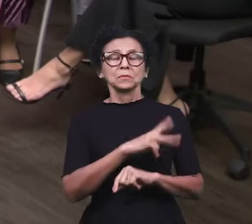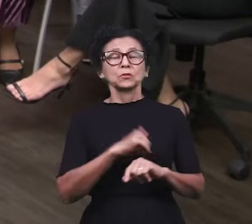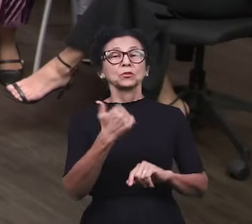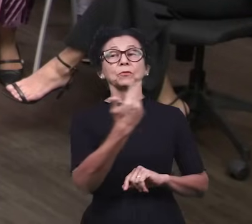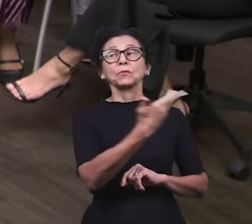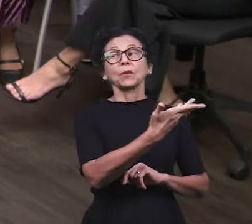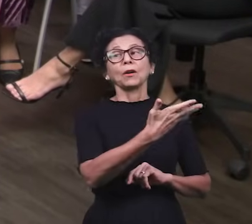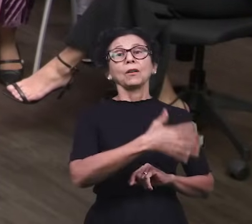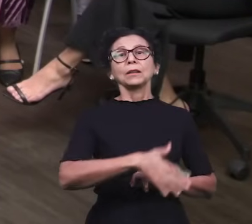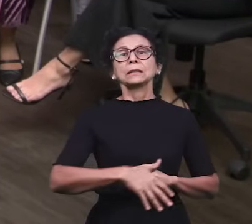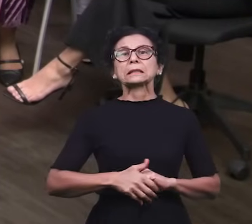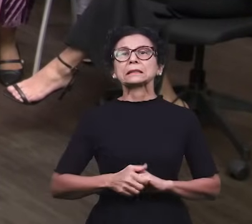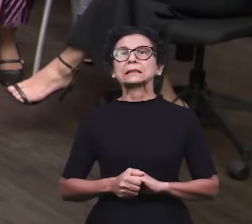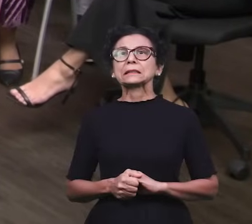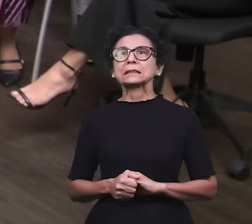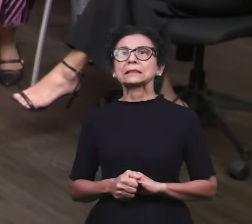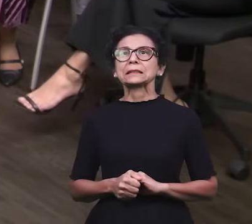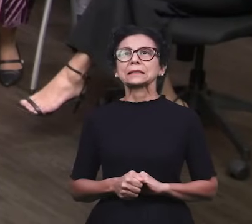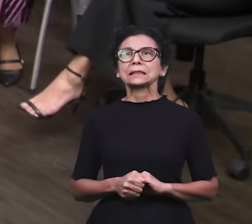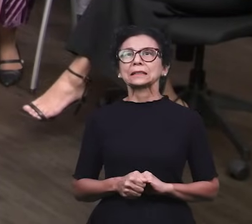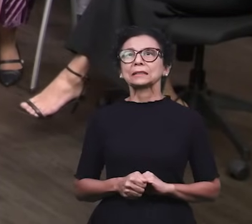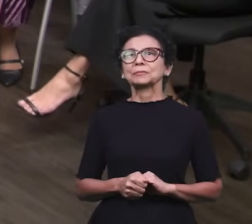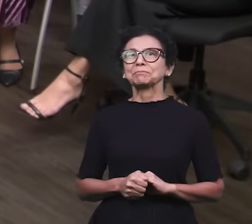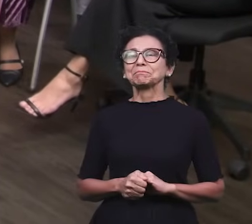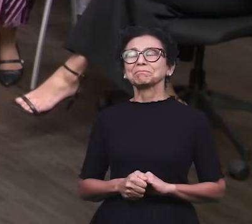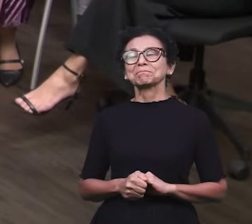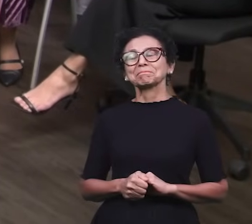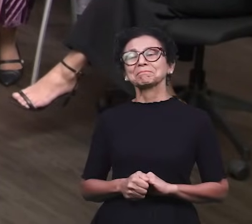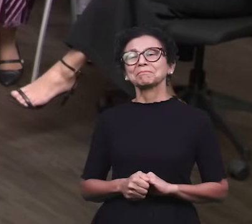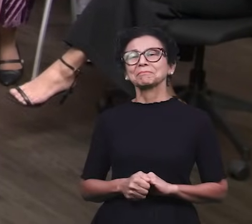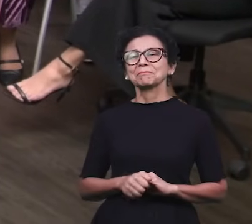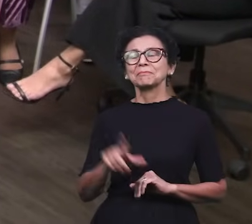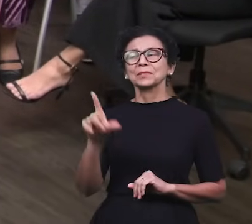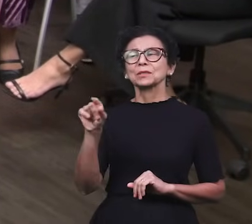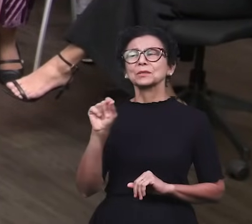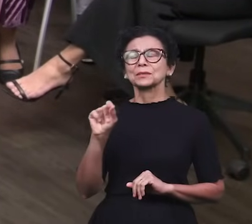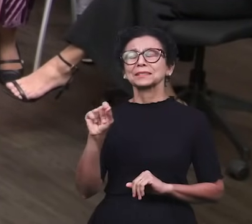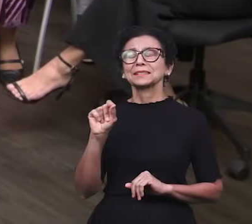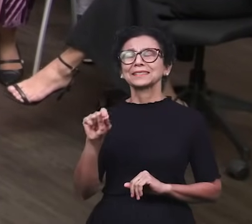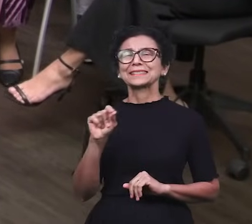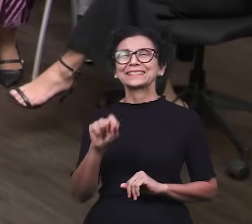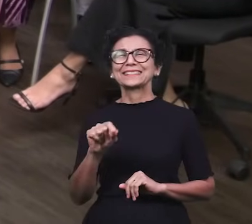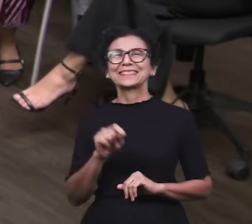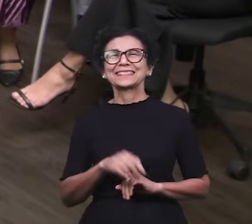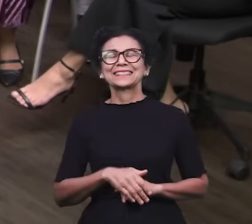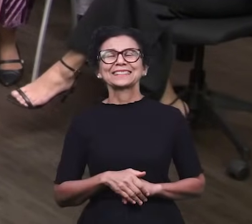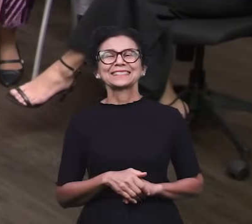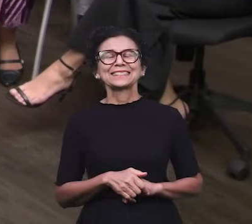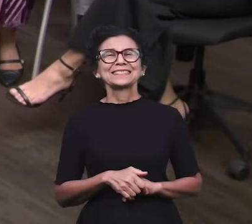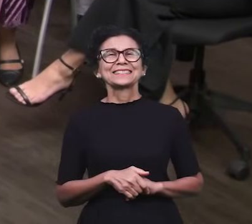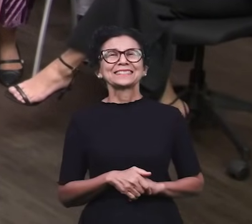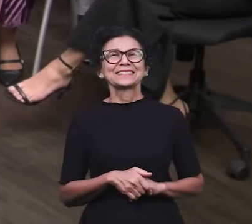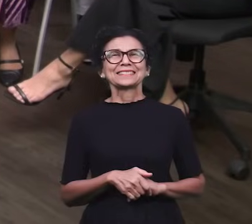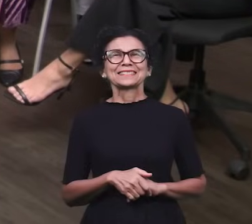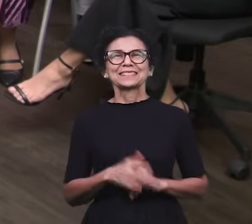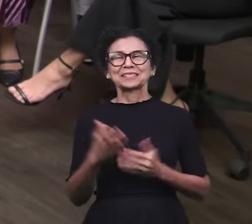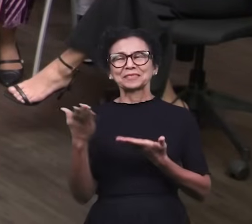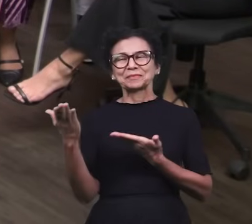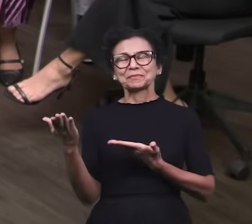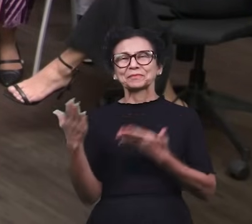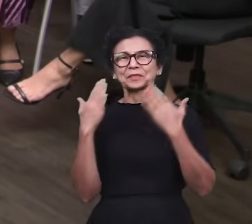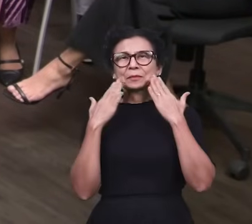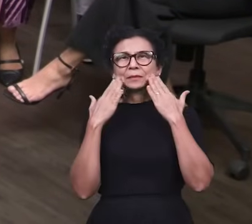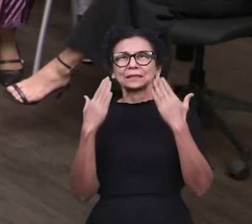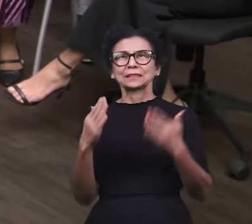talvez, né? A gente escolhe uma das 3 e fala que a gente pode apresentar. Vamos lá, Sara, escolhe a sua língua,